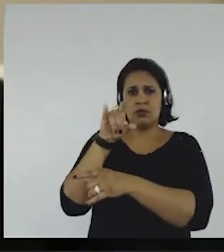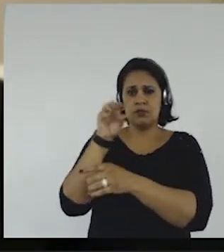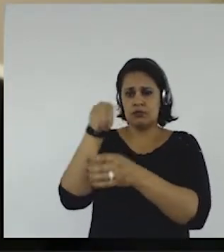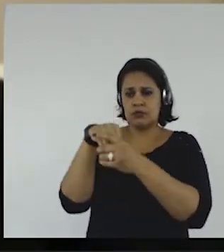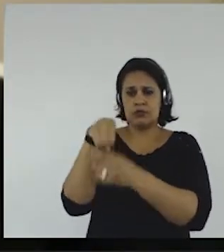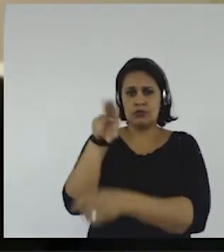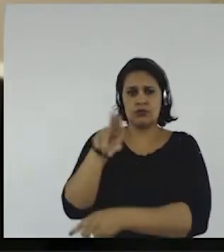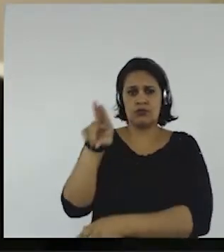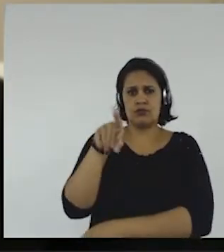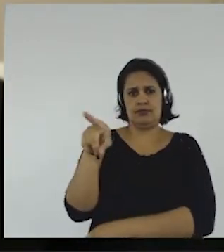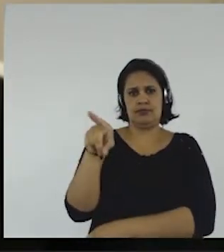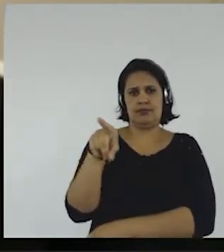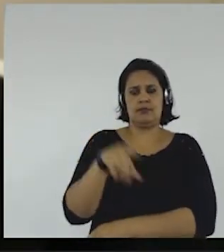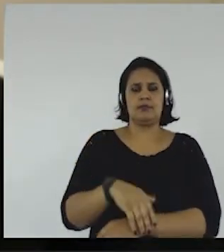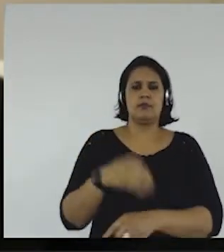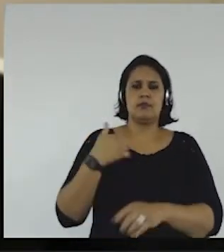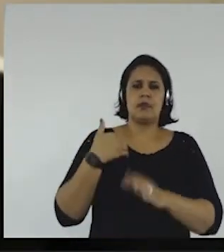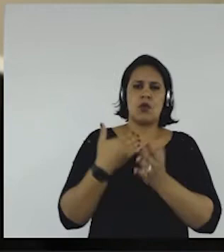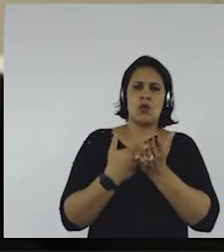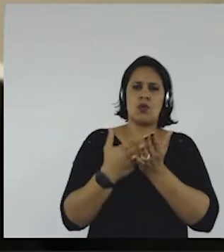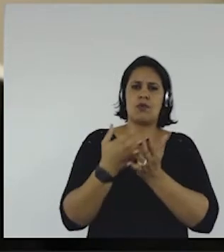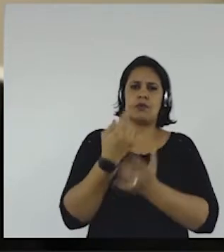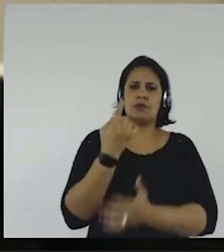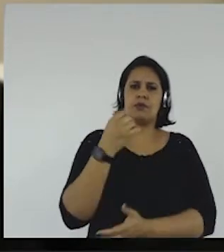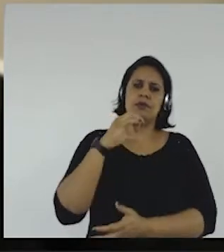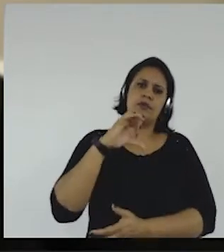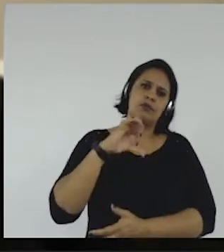Eu iniciei minha universidade em